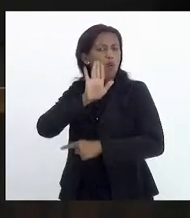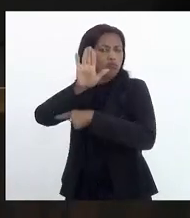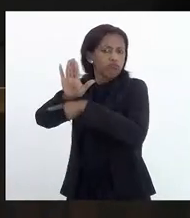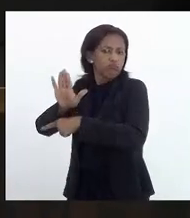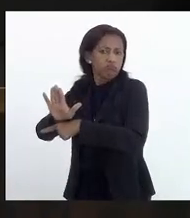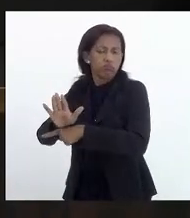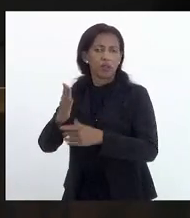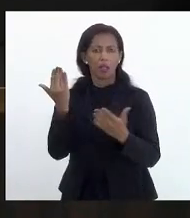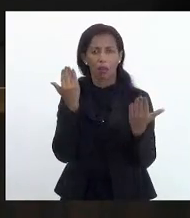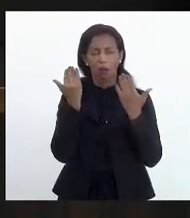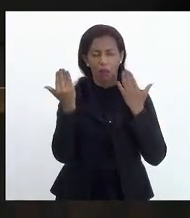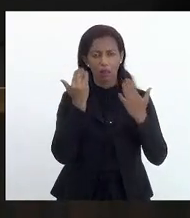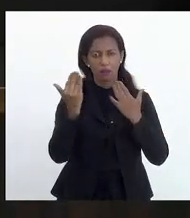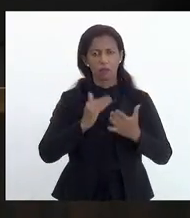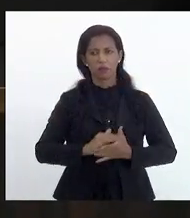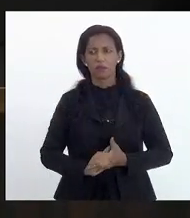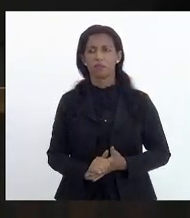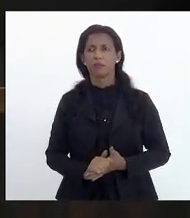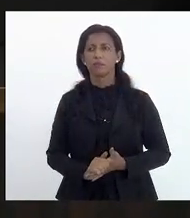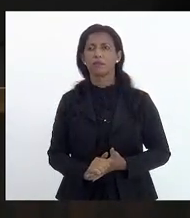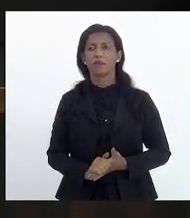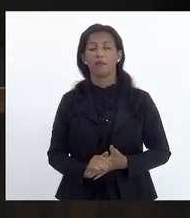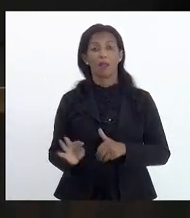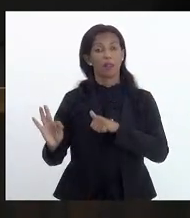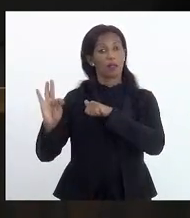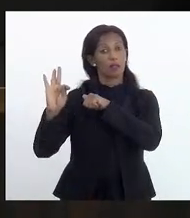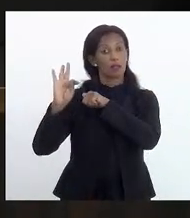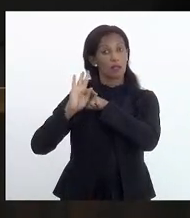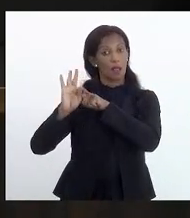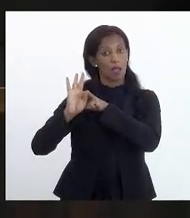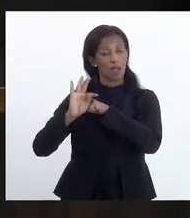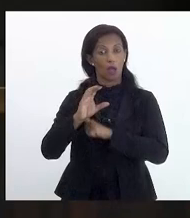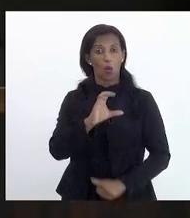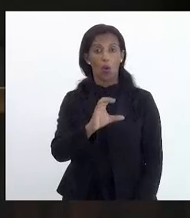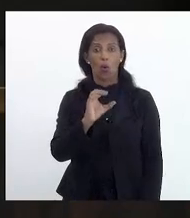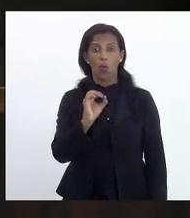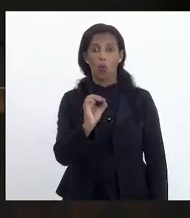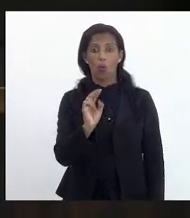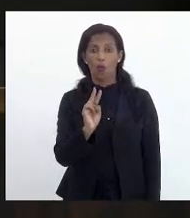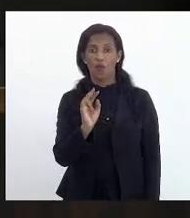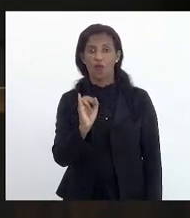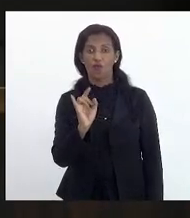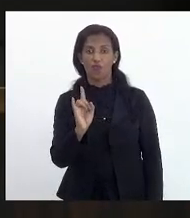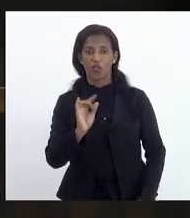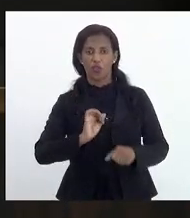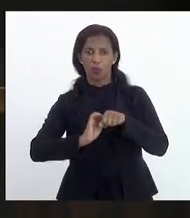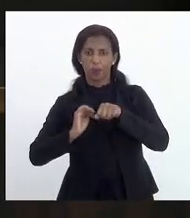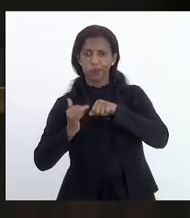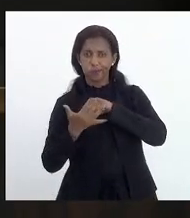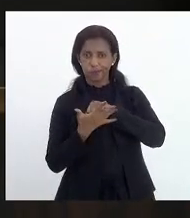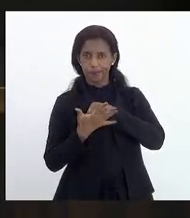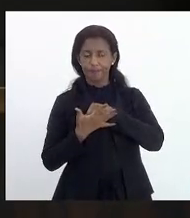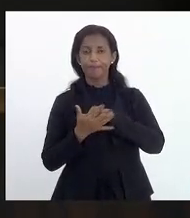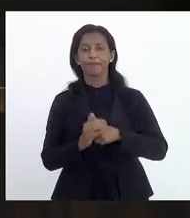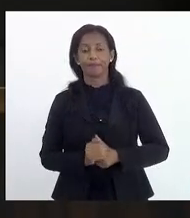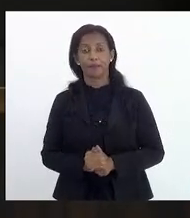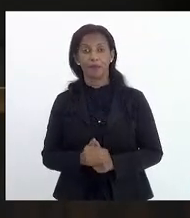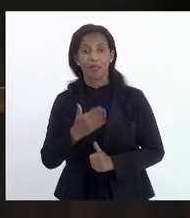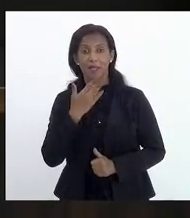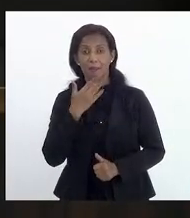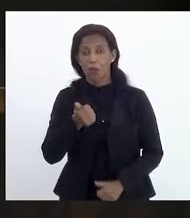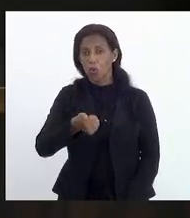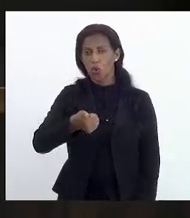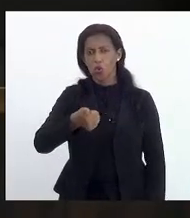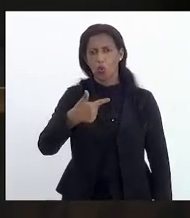em relação à questão técnica do Covid. E ele aqui pede